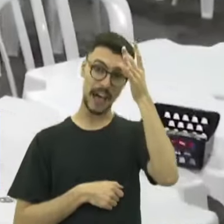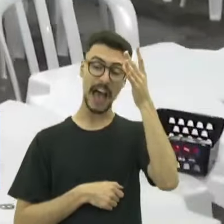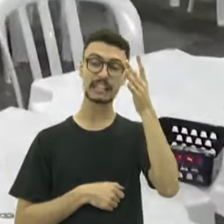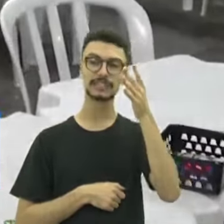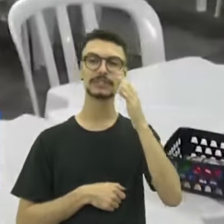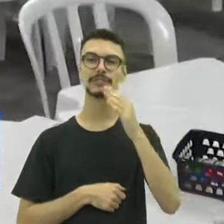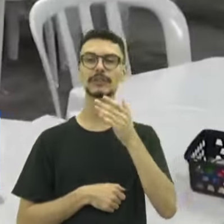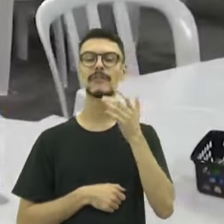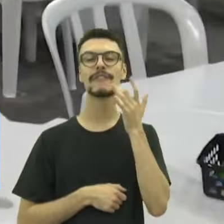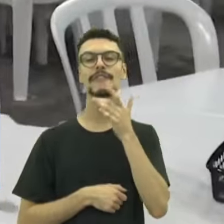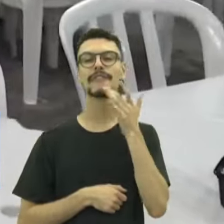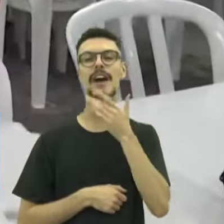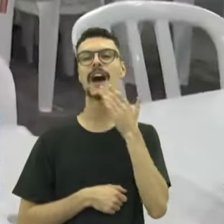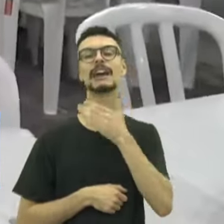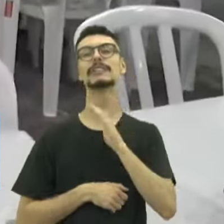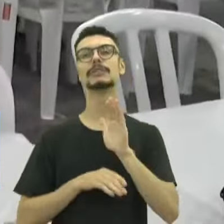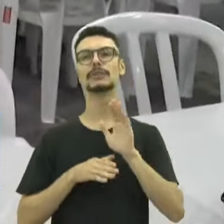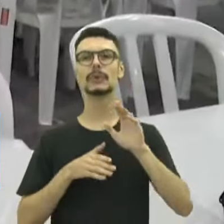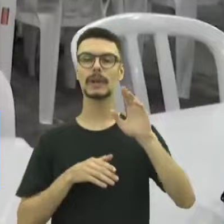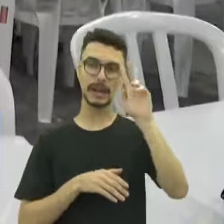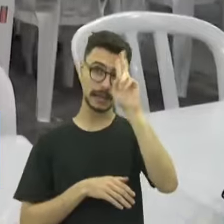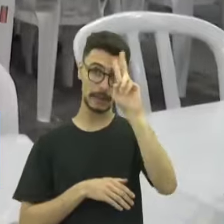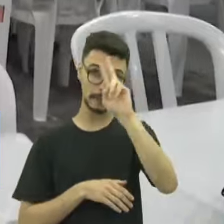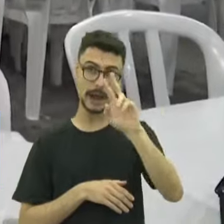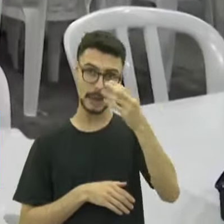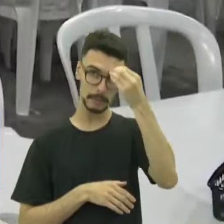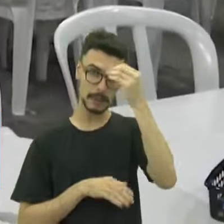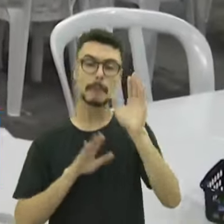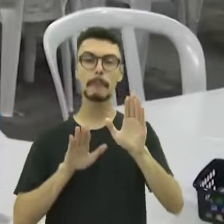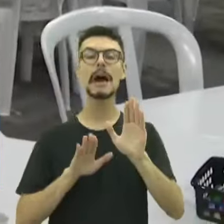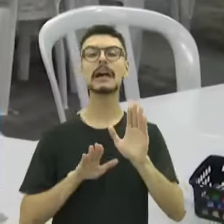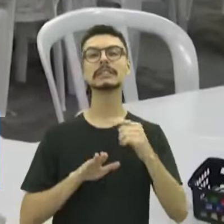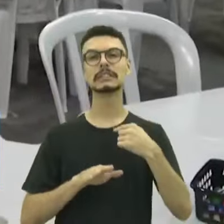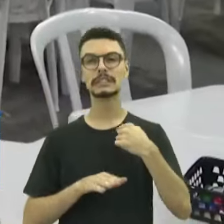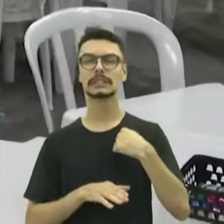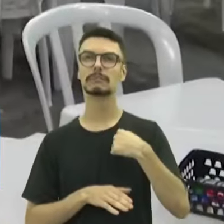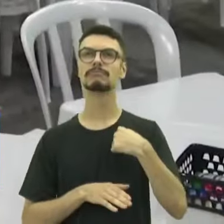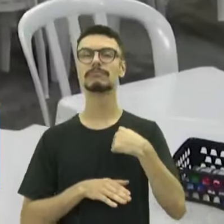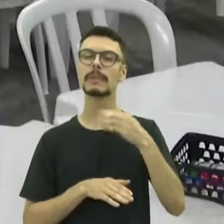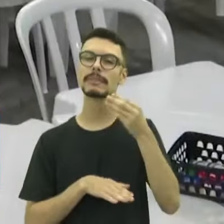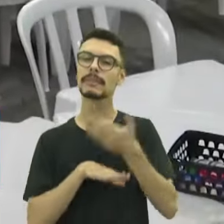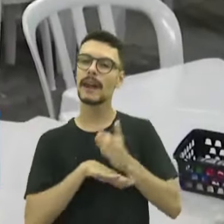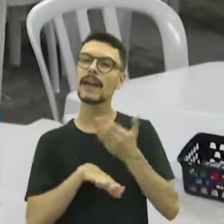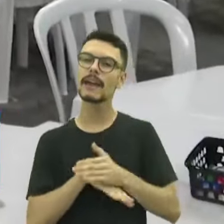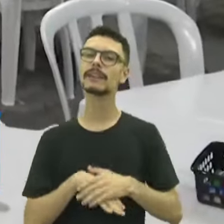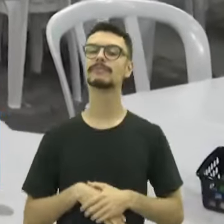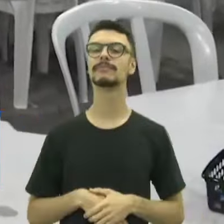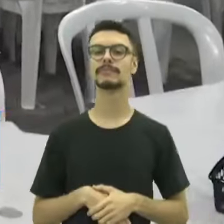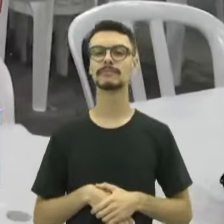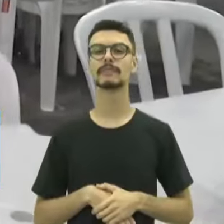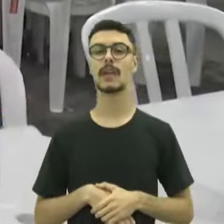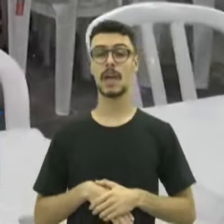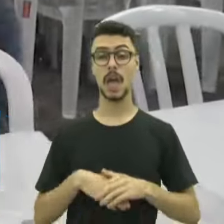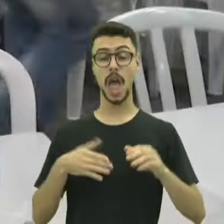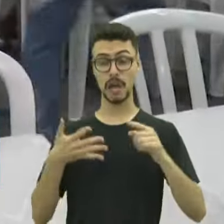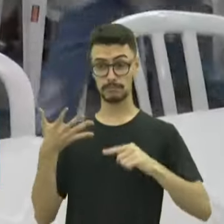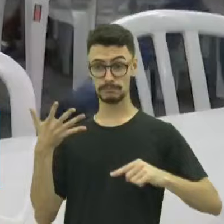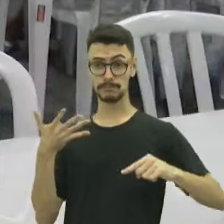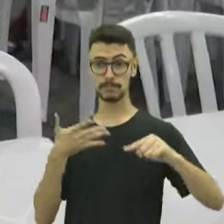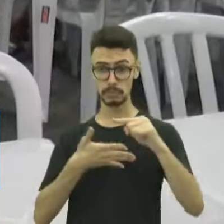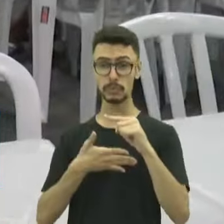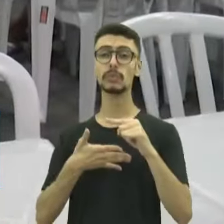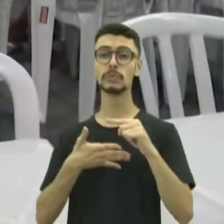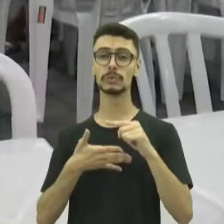de música, tá? Mas eu ensaio um pouquinho, vai. O refrão a gente sabe. Tem as músicas, olha só, esquema